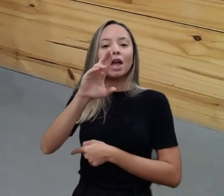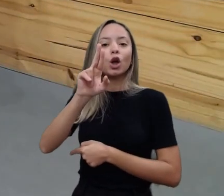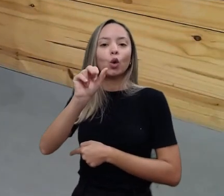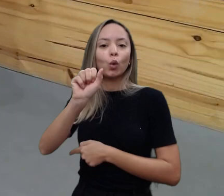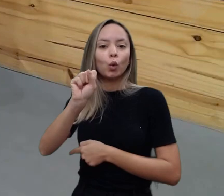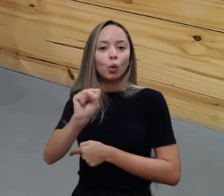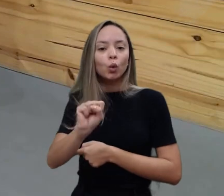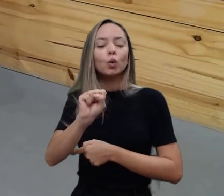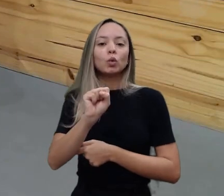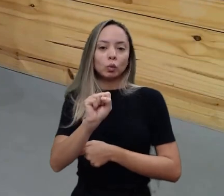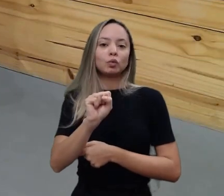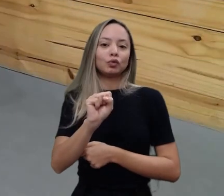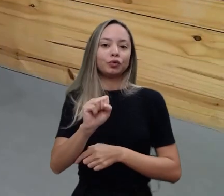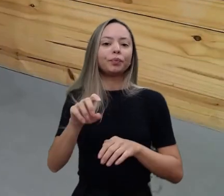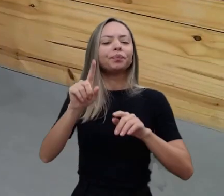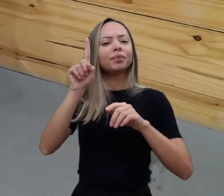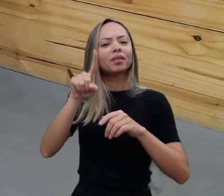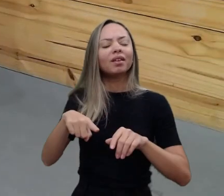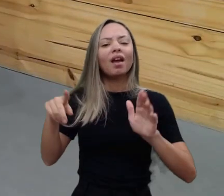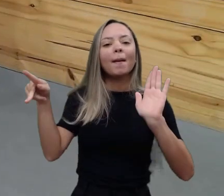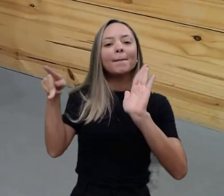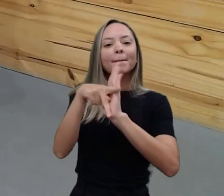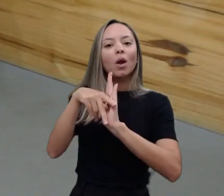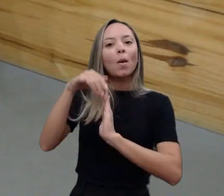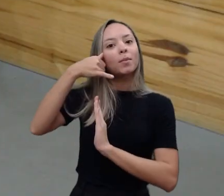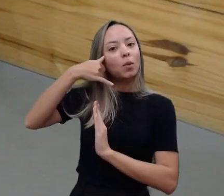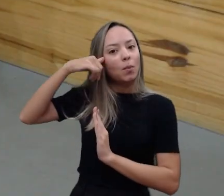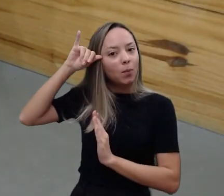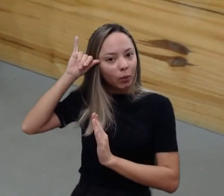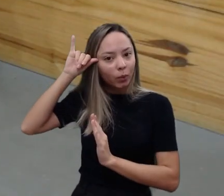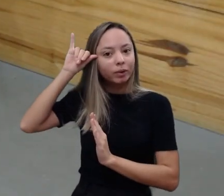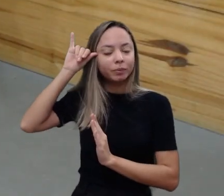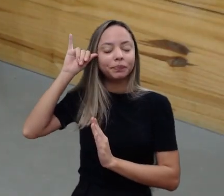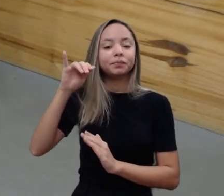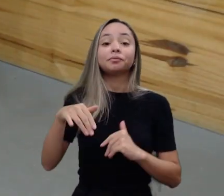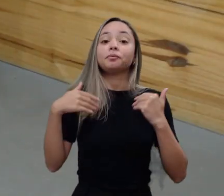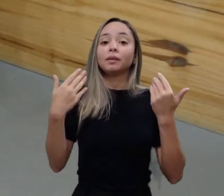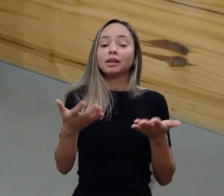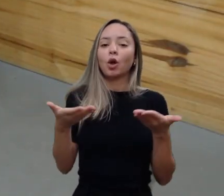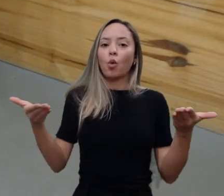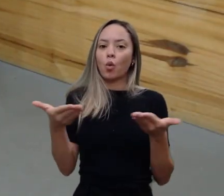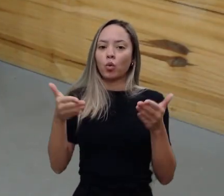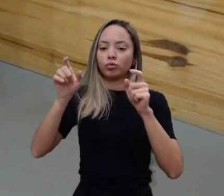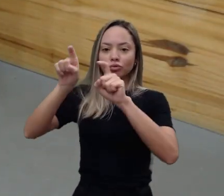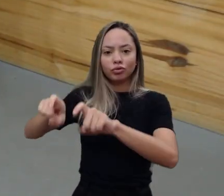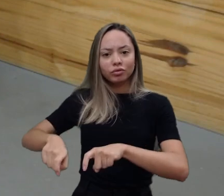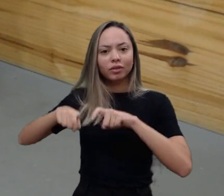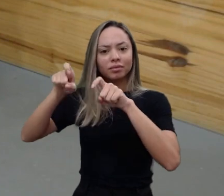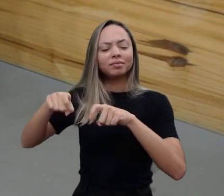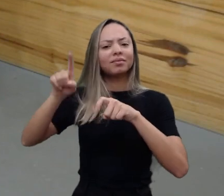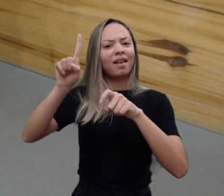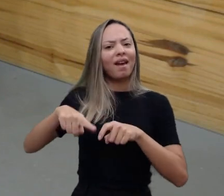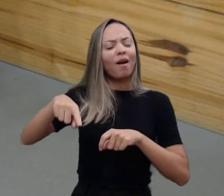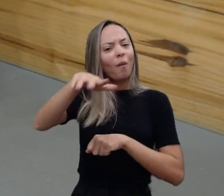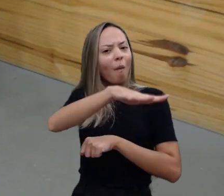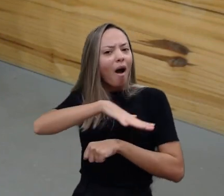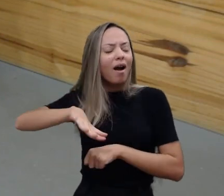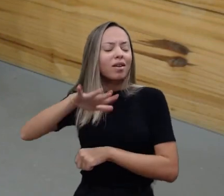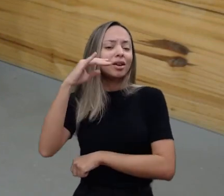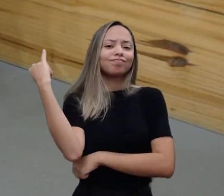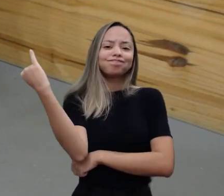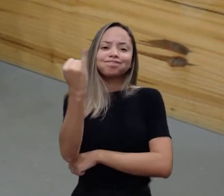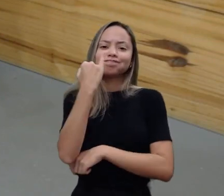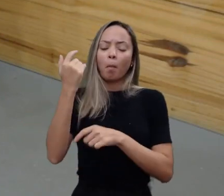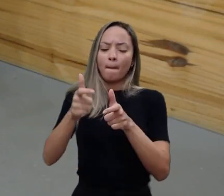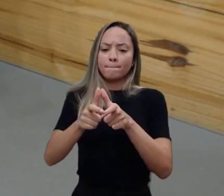gado, né? Iniciou-se isso como cabeça de gado. E é isso, a área agrária hoje no Brasil é a maior área, eu acho, que está